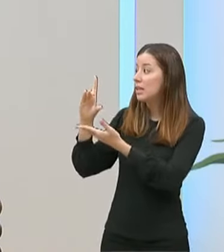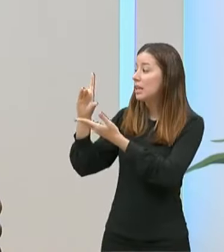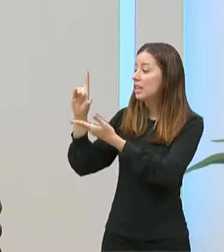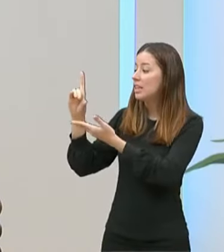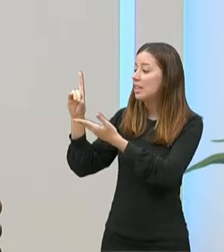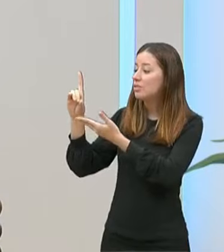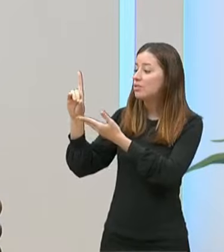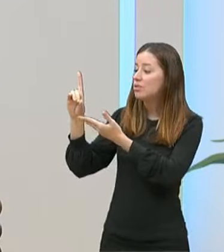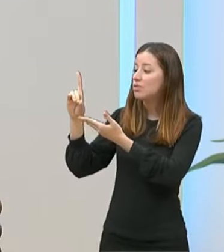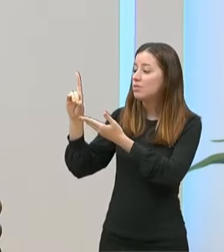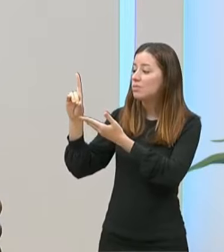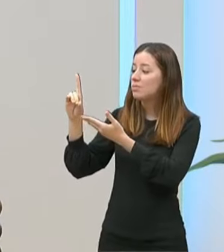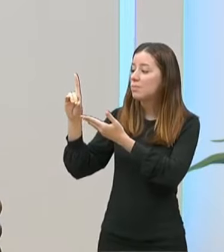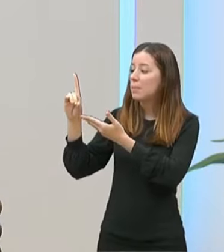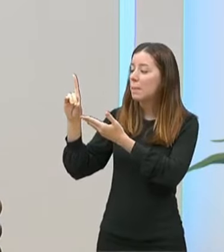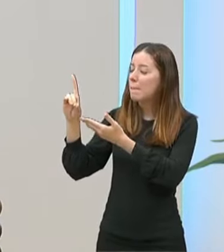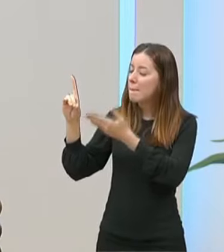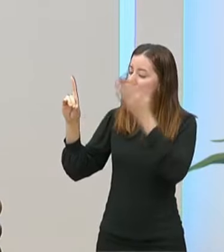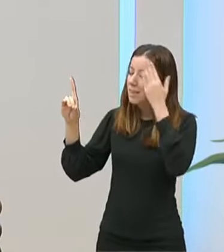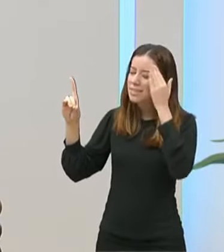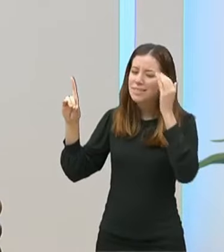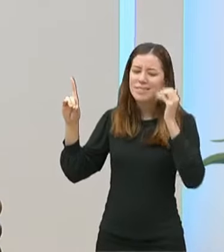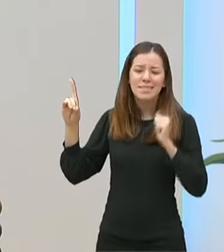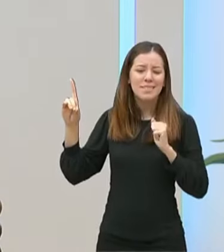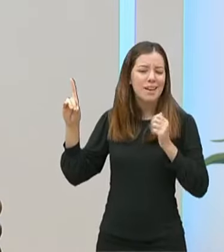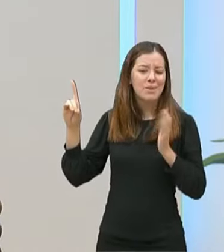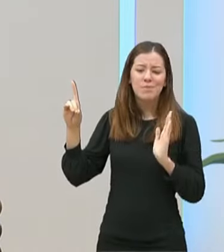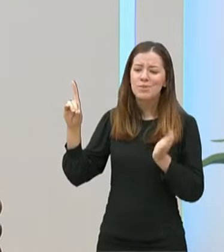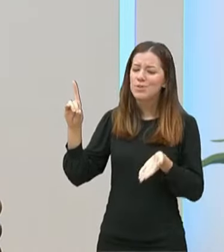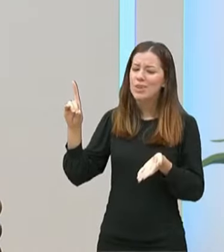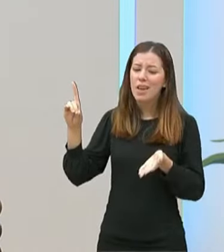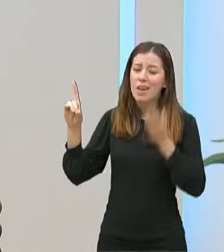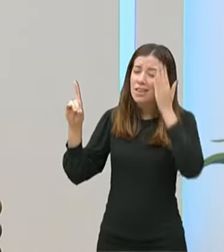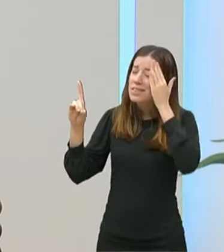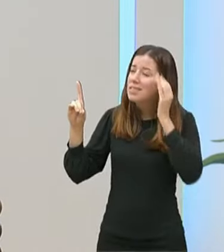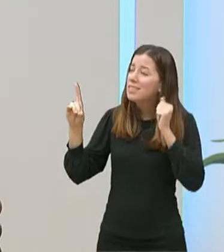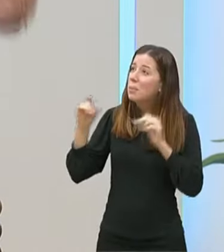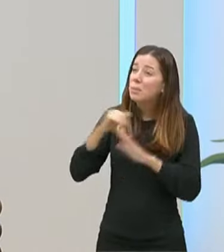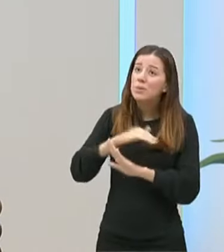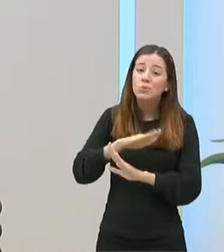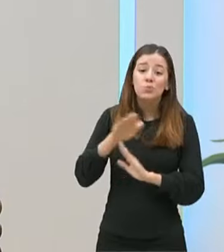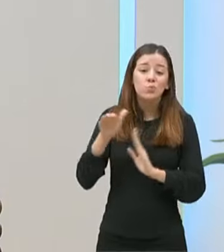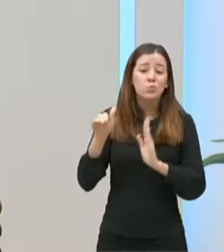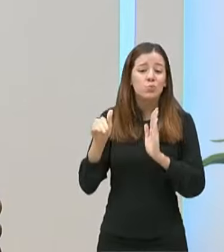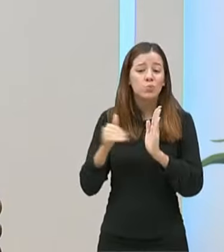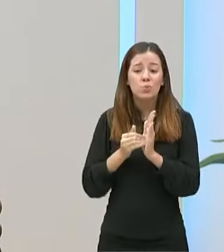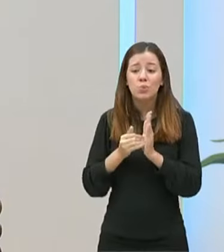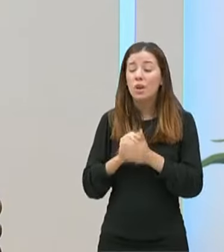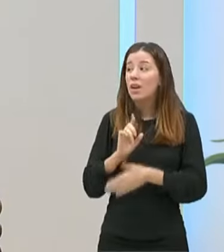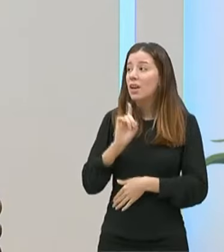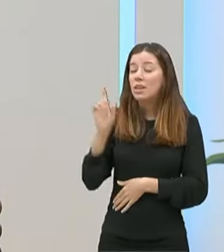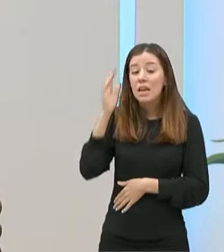fim desde o começo. Ele sabe todas as coisas, e porque